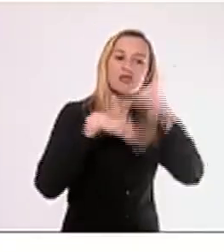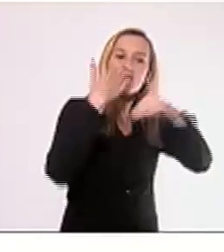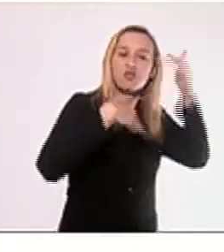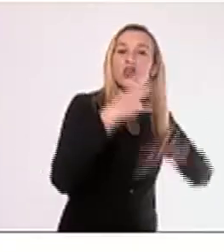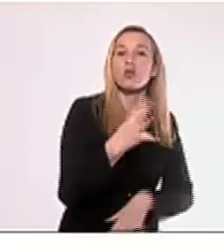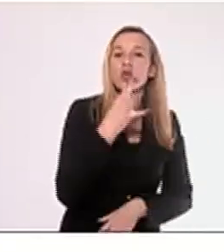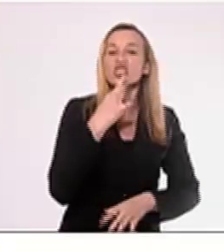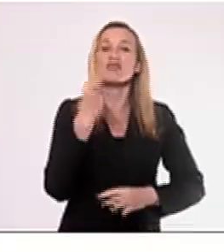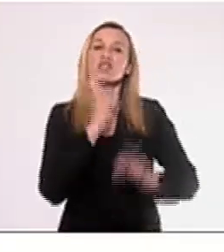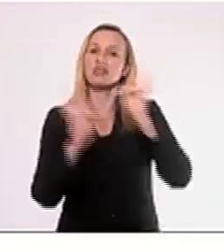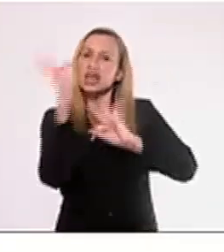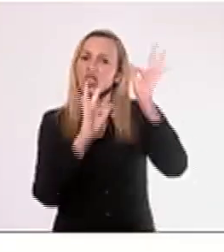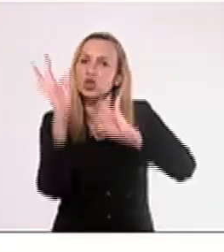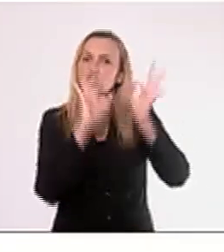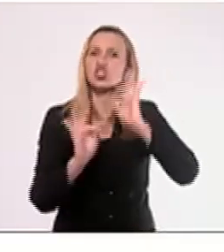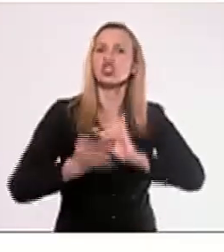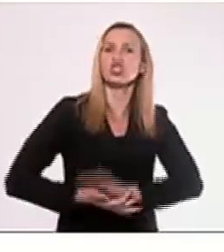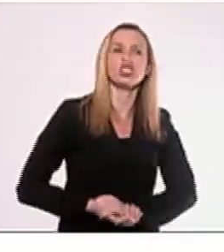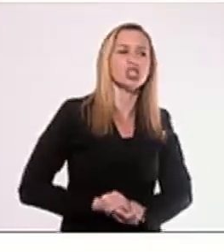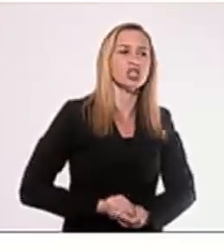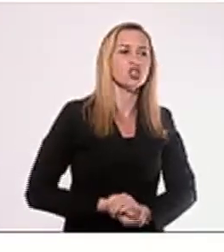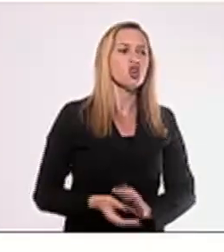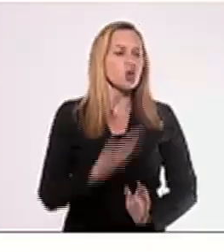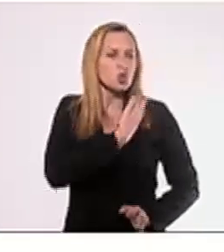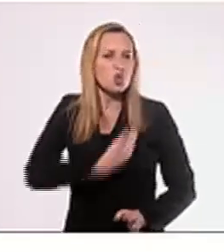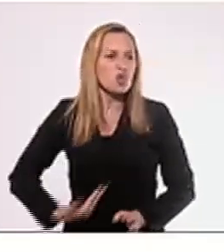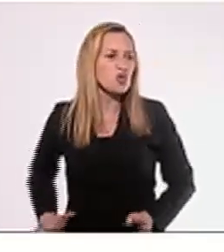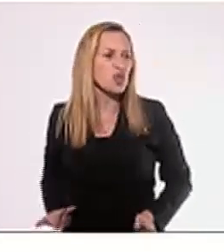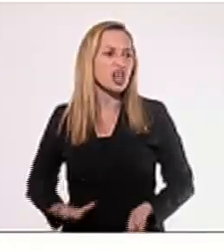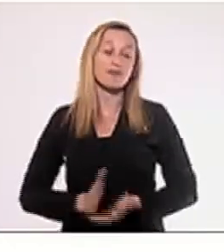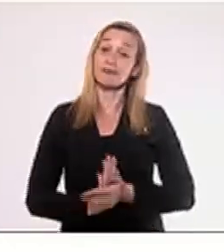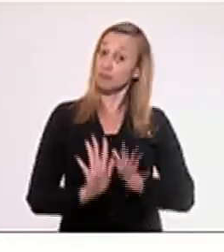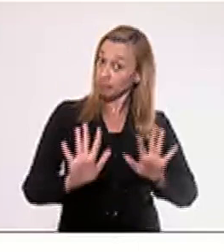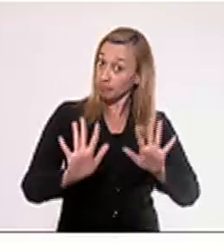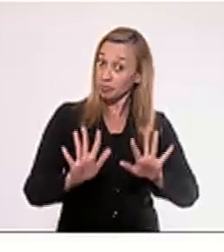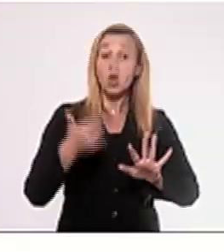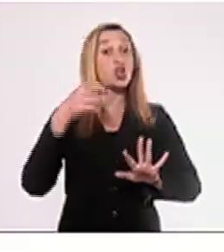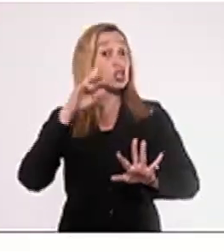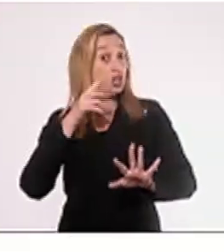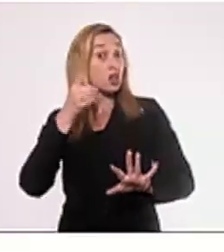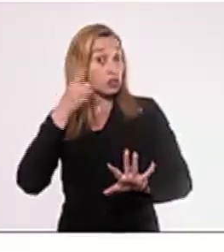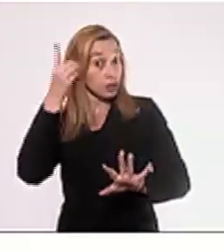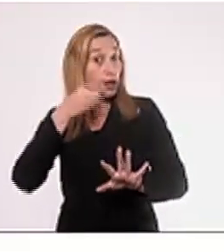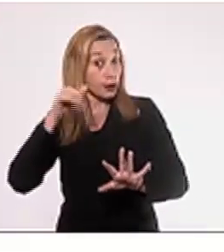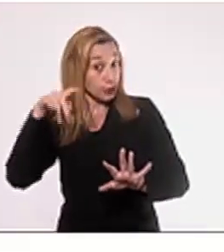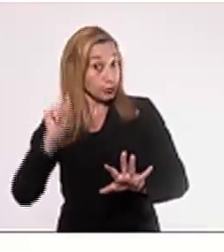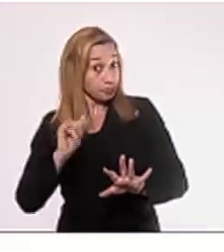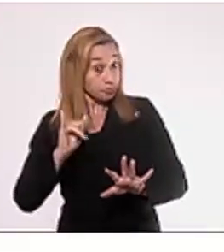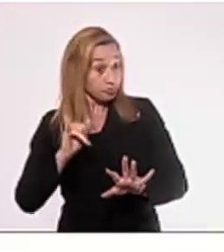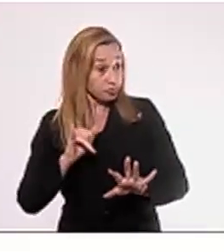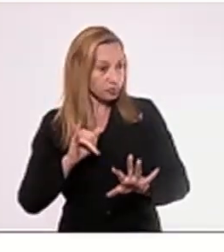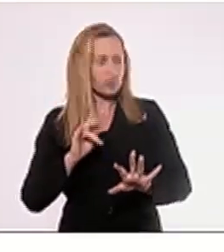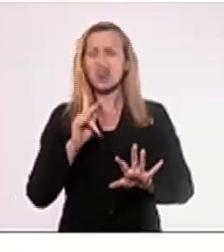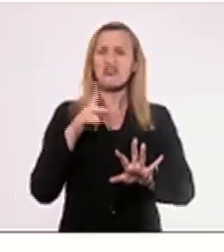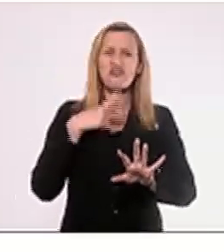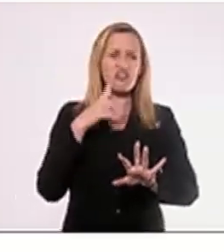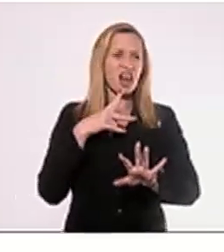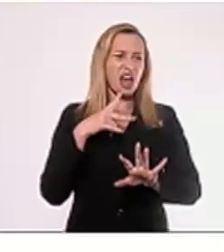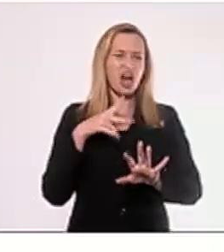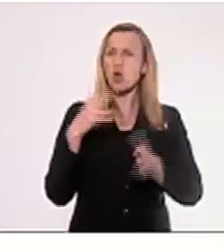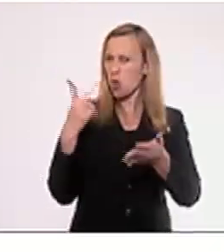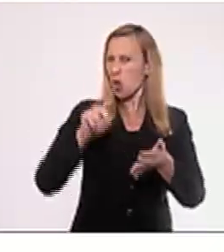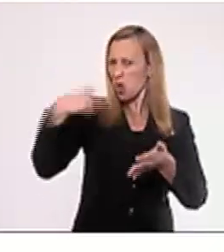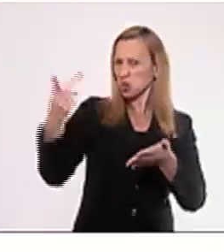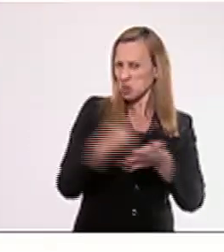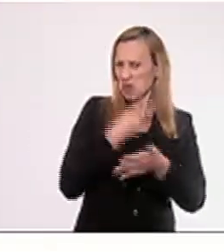de tecnologia, no governo, inclusive, senhora Dani, que falam, e um erro